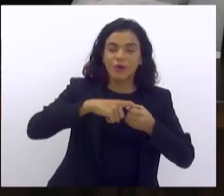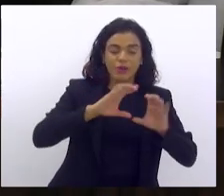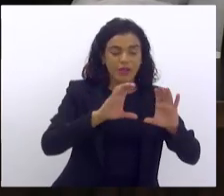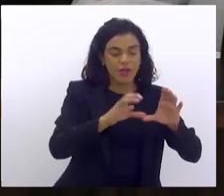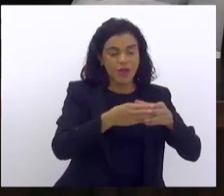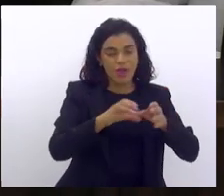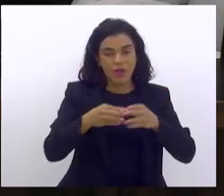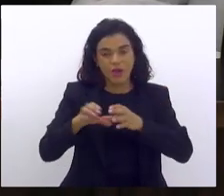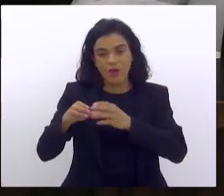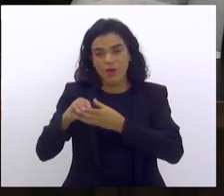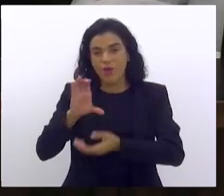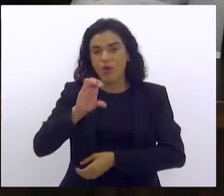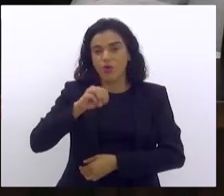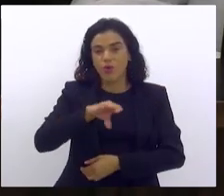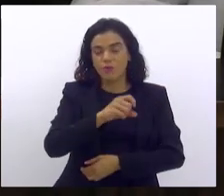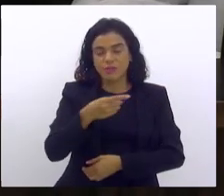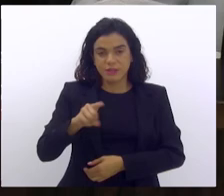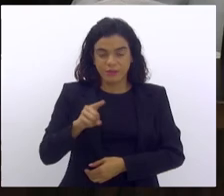comissões.